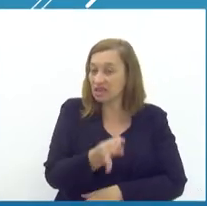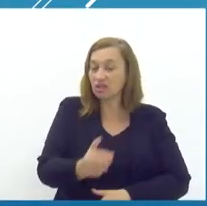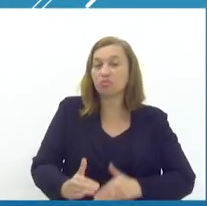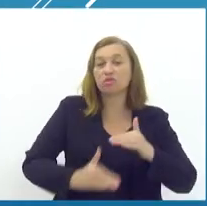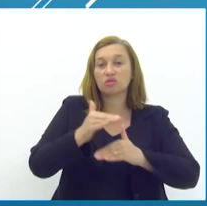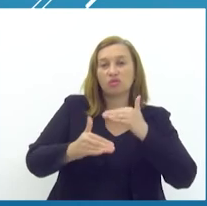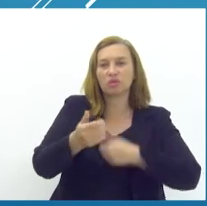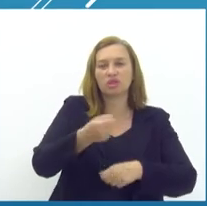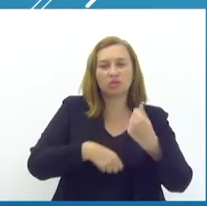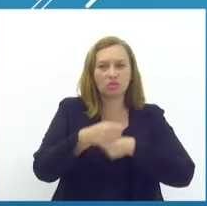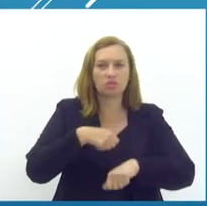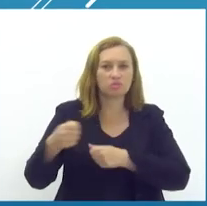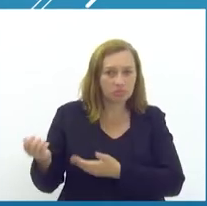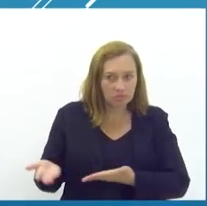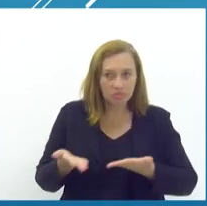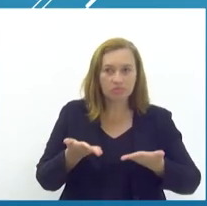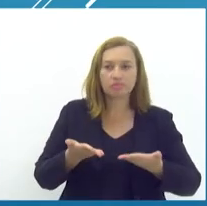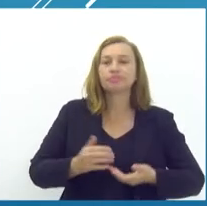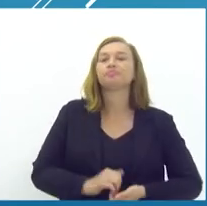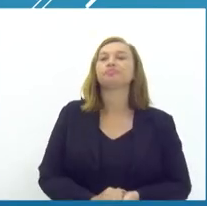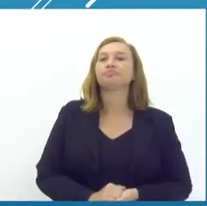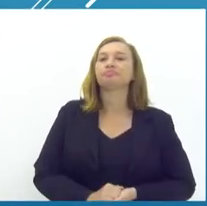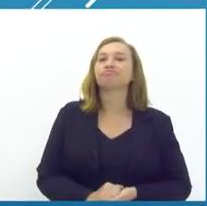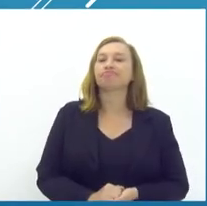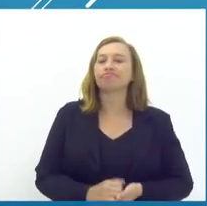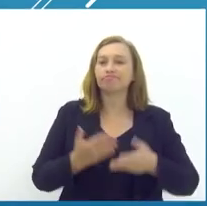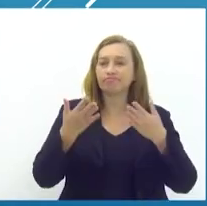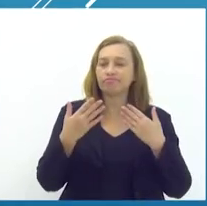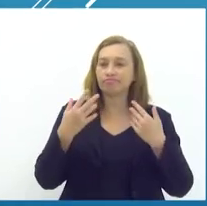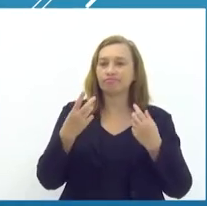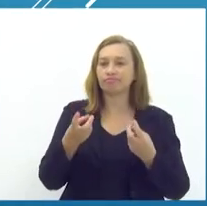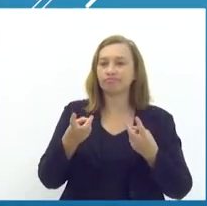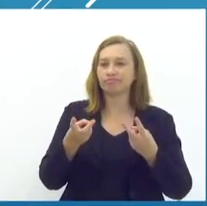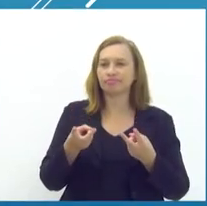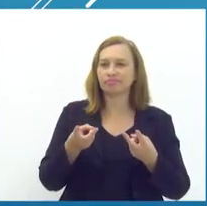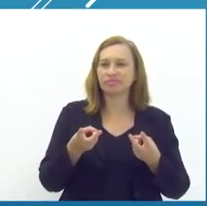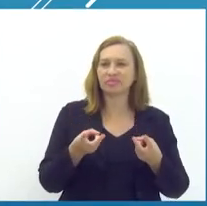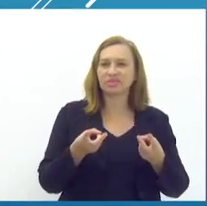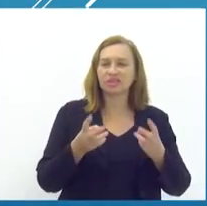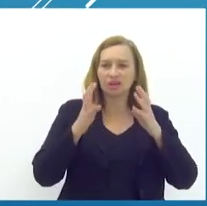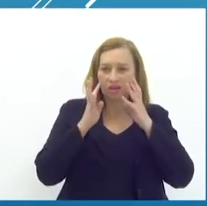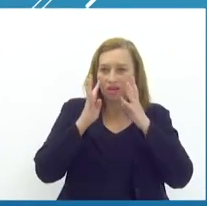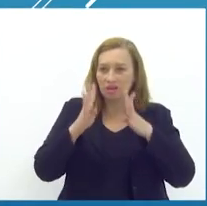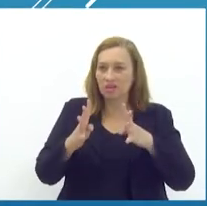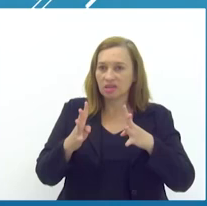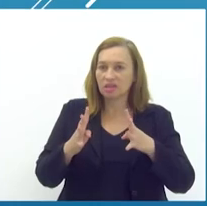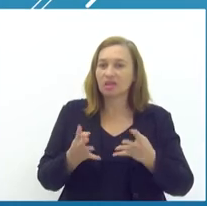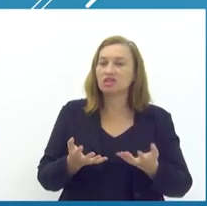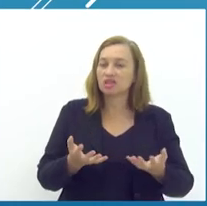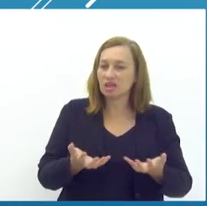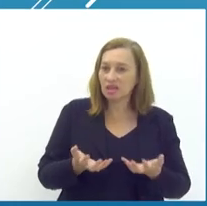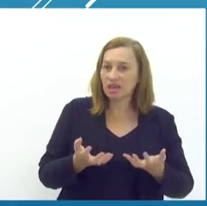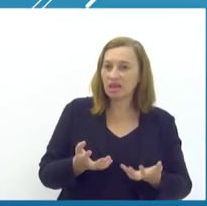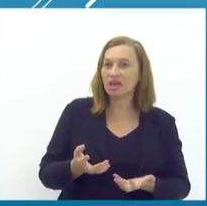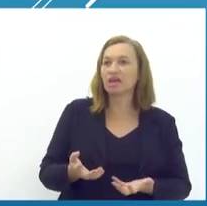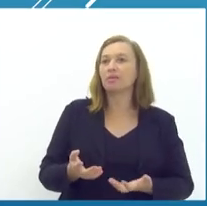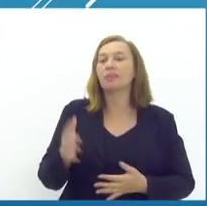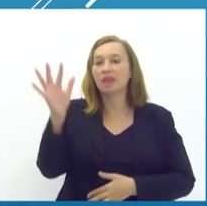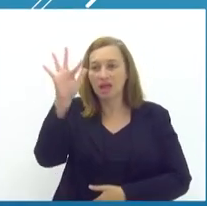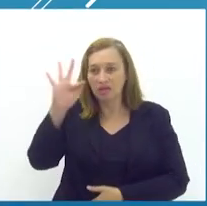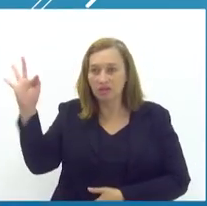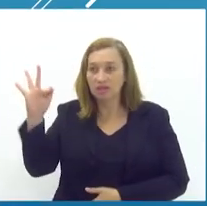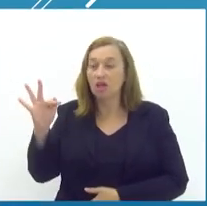desenvolvimento econômico pode passar por favor o que chama atenção é o seguinte a gente vive querendo ou não uma República Federativa Aí surge